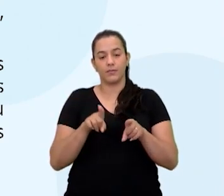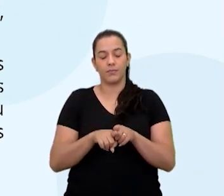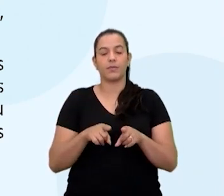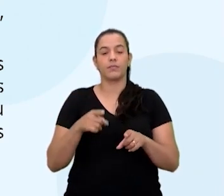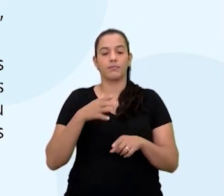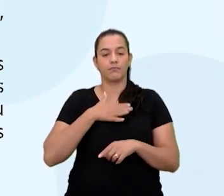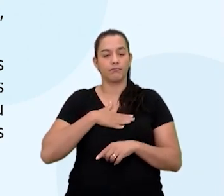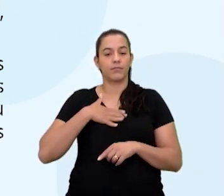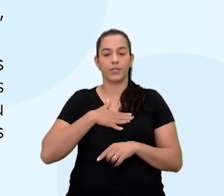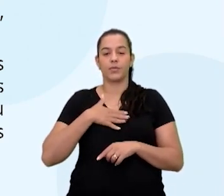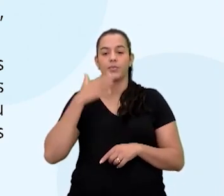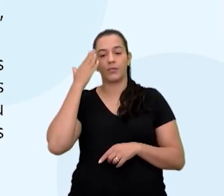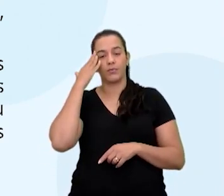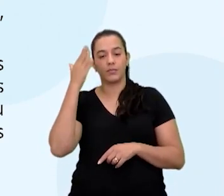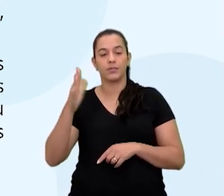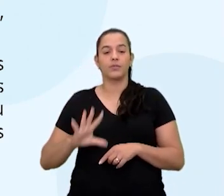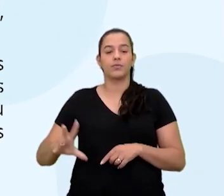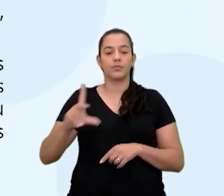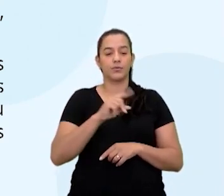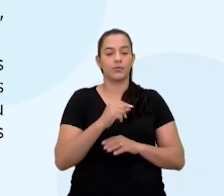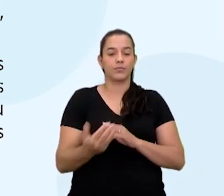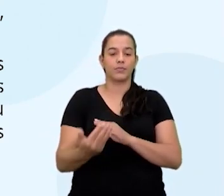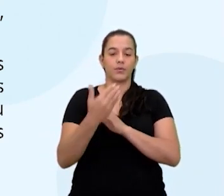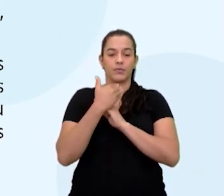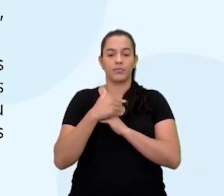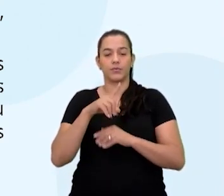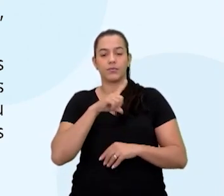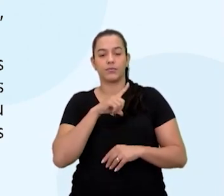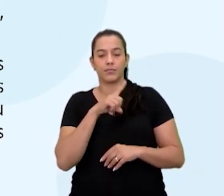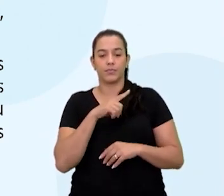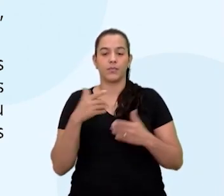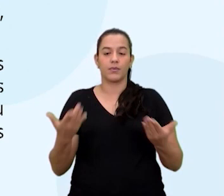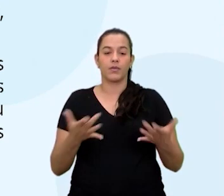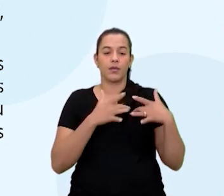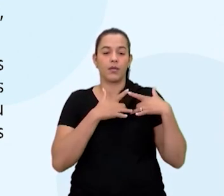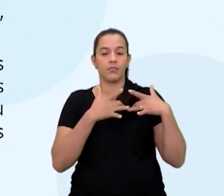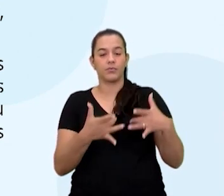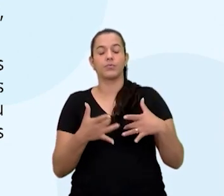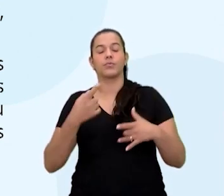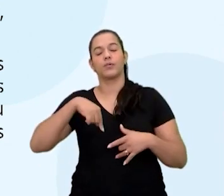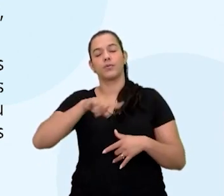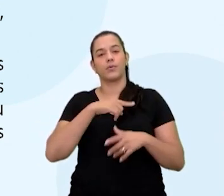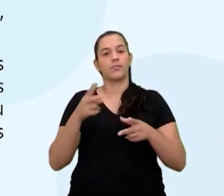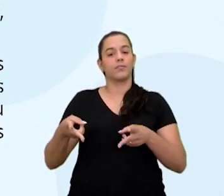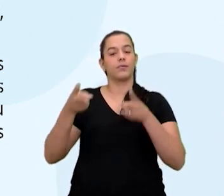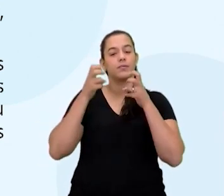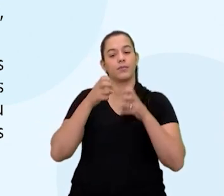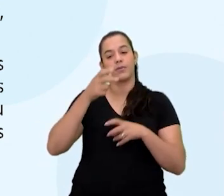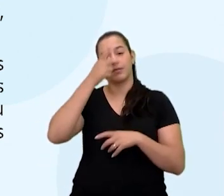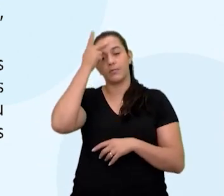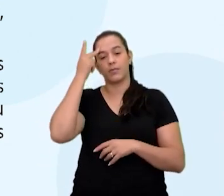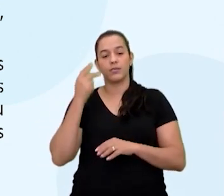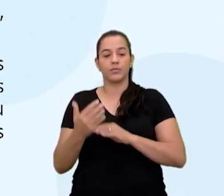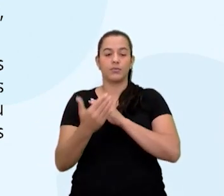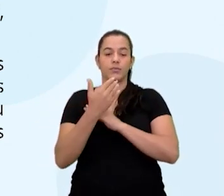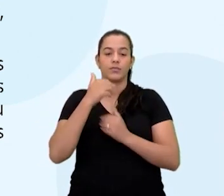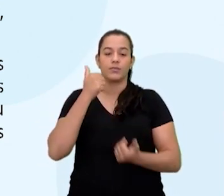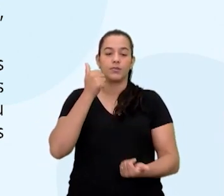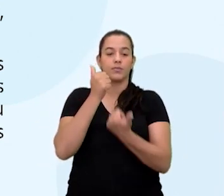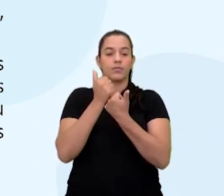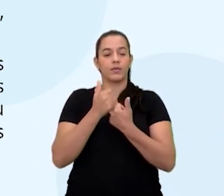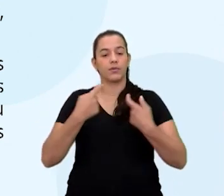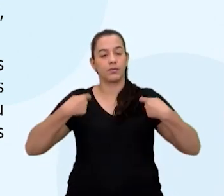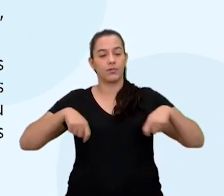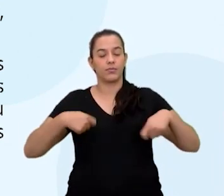Não tenho palavras para descrever a ajuda que vocês deram. Essa solidariedade nos faz perceber que temos gente para nos apoiar na hora